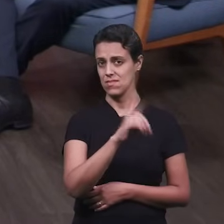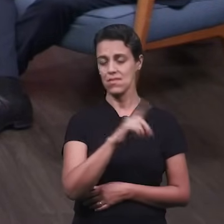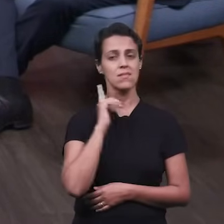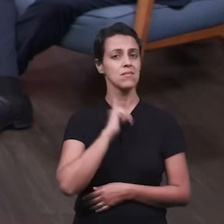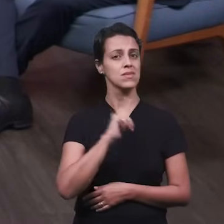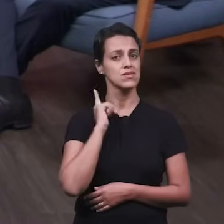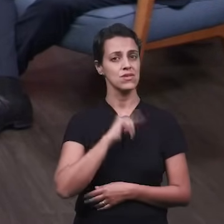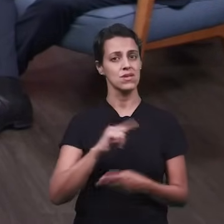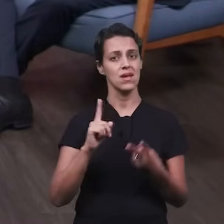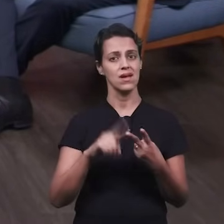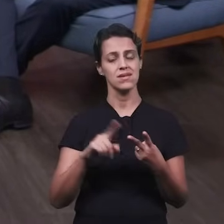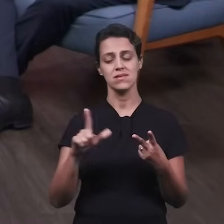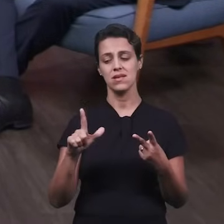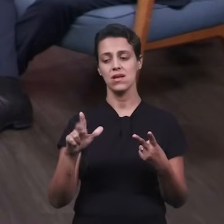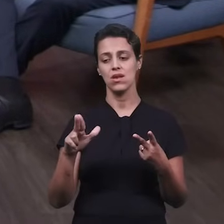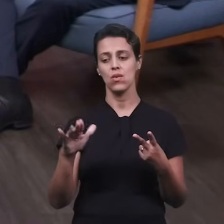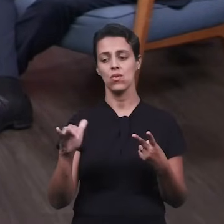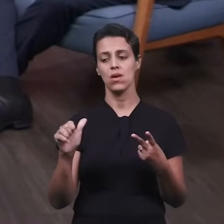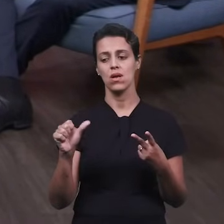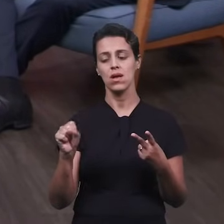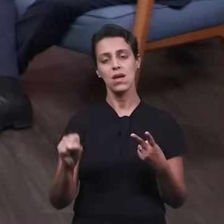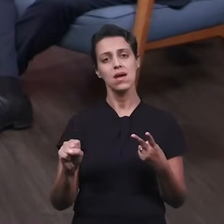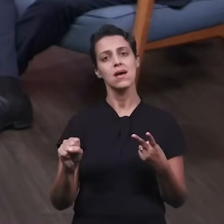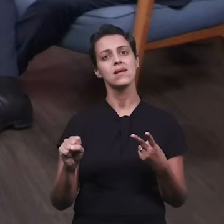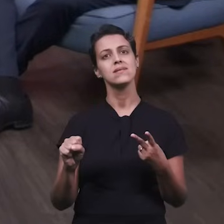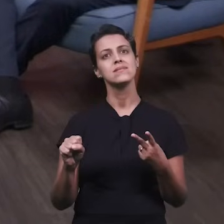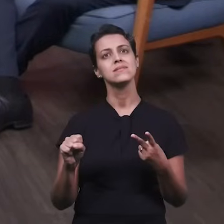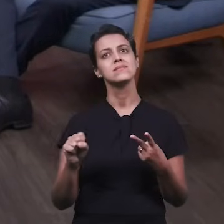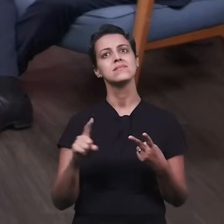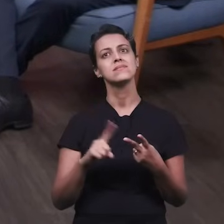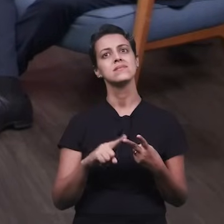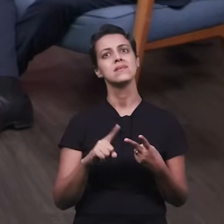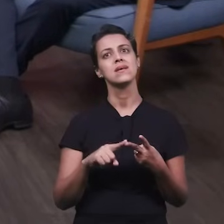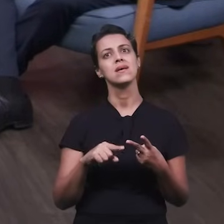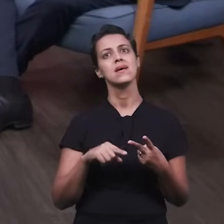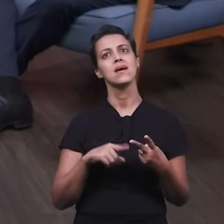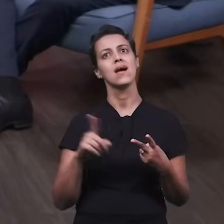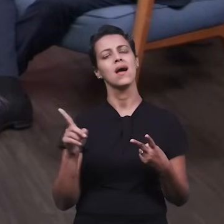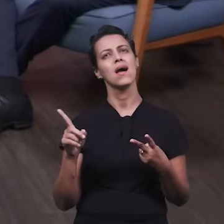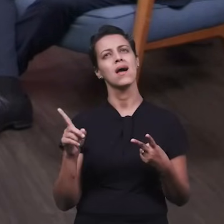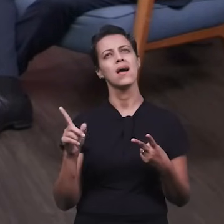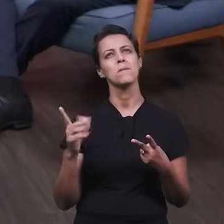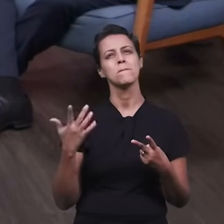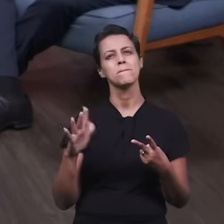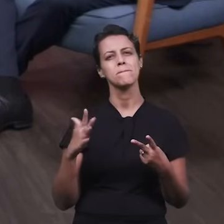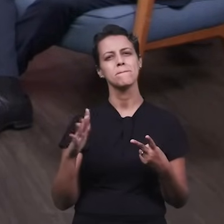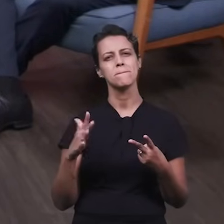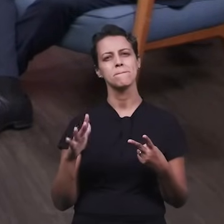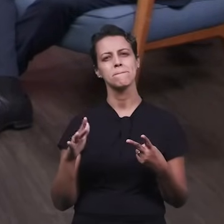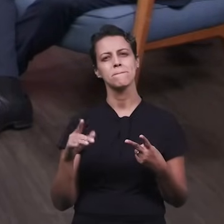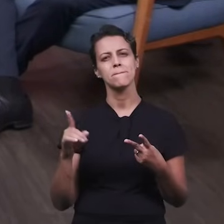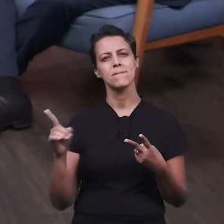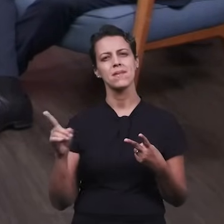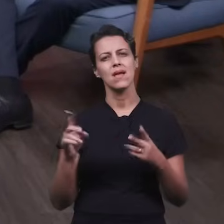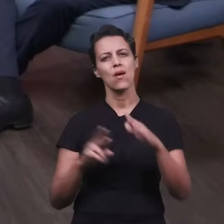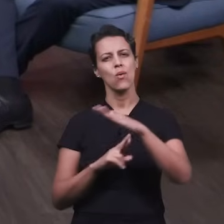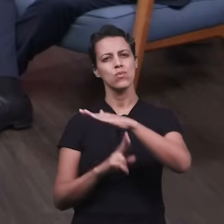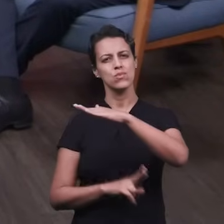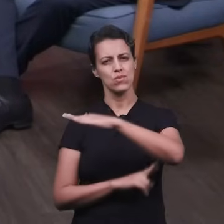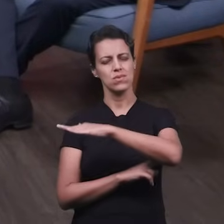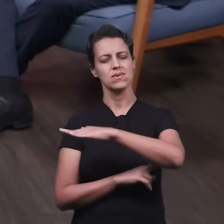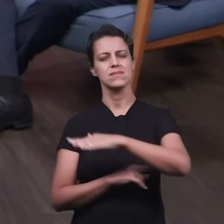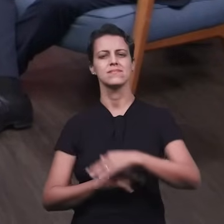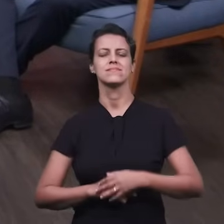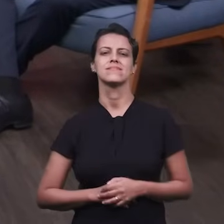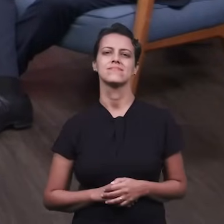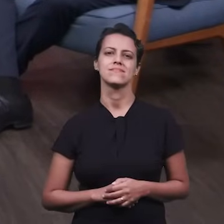Minas Gerais, e também do nosso irmão Lucas, que é de Machadinho do Oeste. Machadinho do Oeste mais ou menos ali perto de Cacoal, no estado de